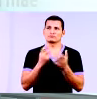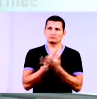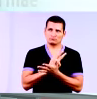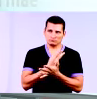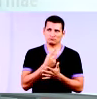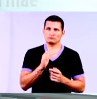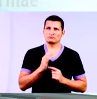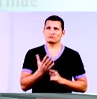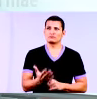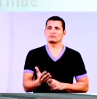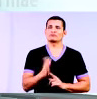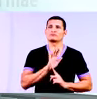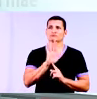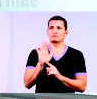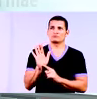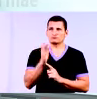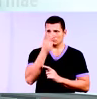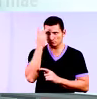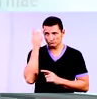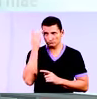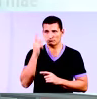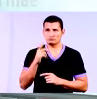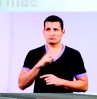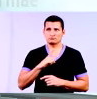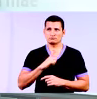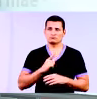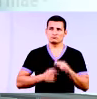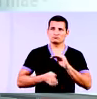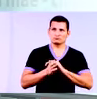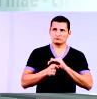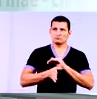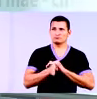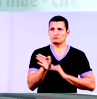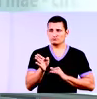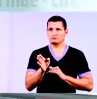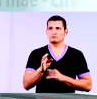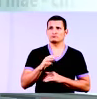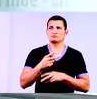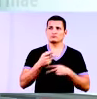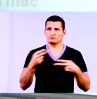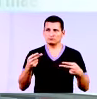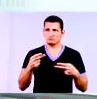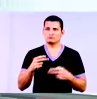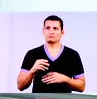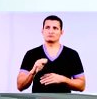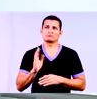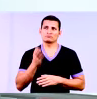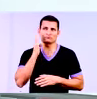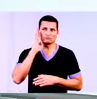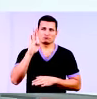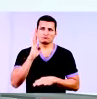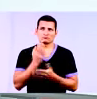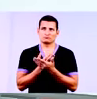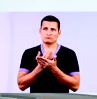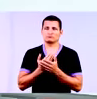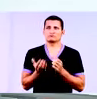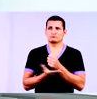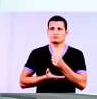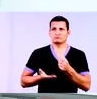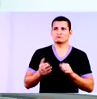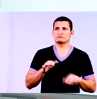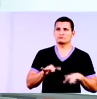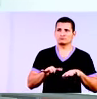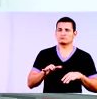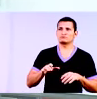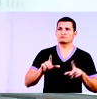de outras máquinas, a gente tem os dispositivos de entrada e saída, que os principais a gente viu, os mais básicos, né? São os teclados,